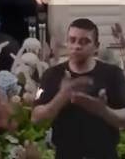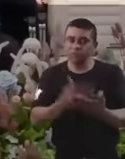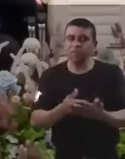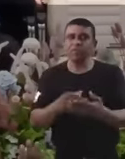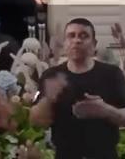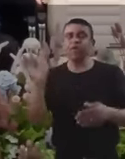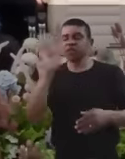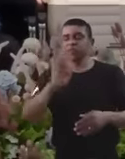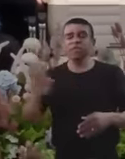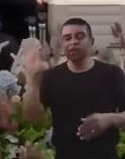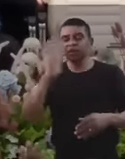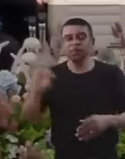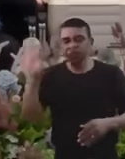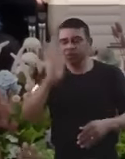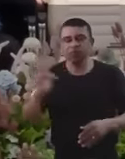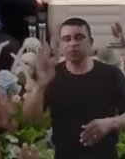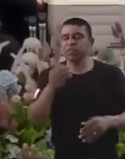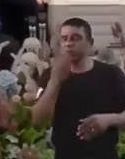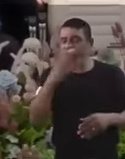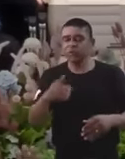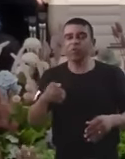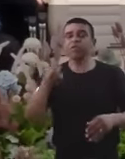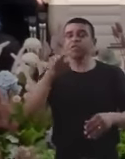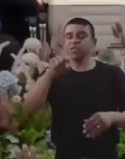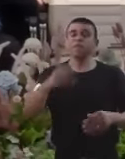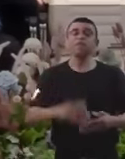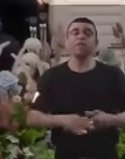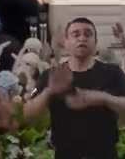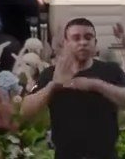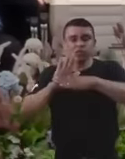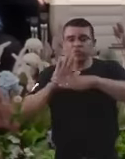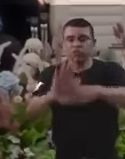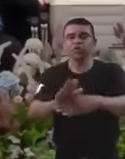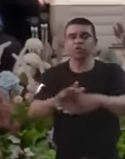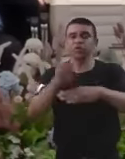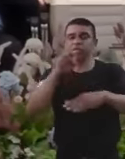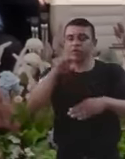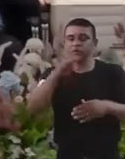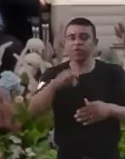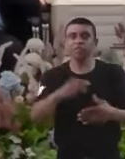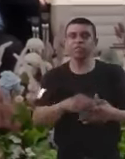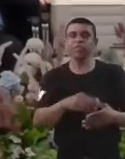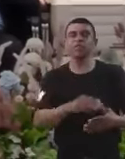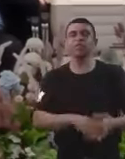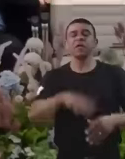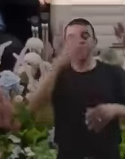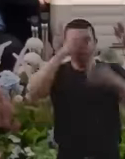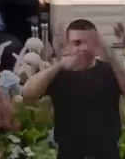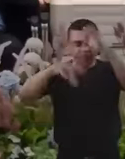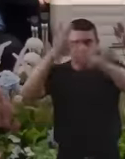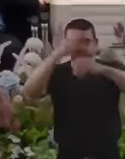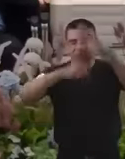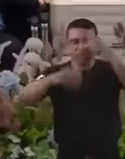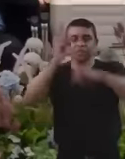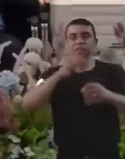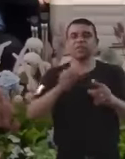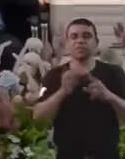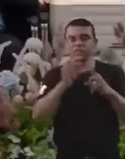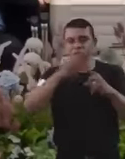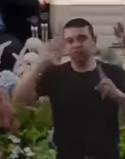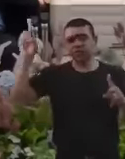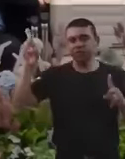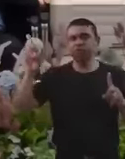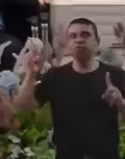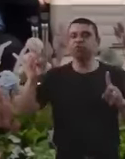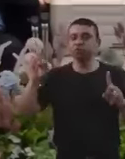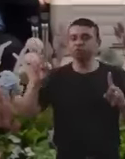do Espírito. Jesus está dizendo... Não, eu estou dando uma acelerada, é sério, senão vocês começam a sair aí, na hora que eu